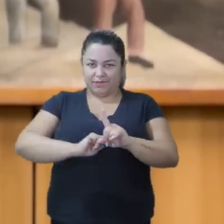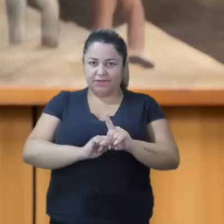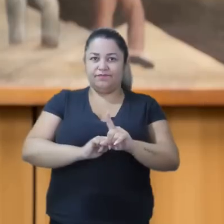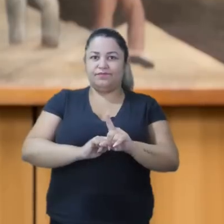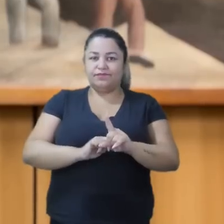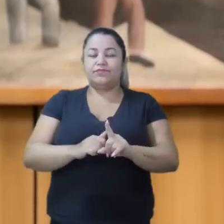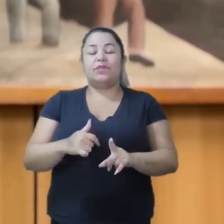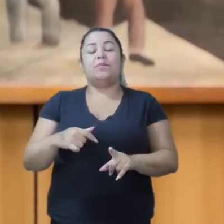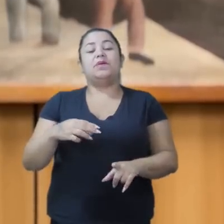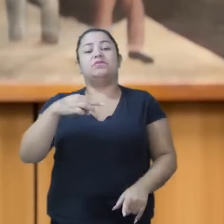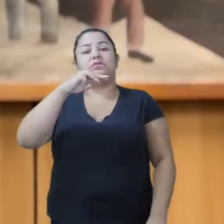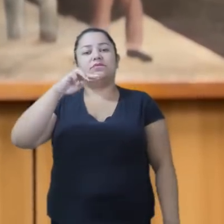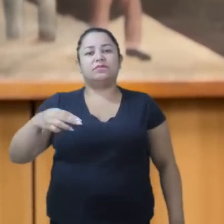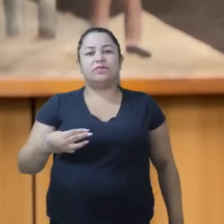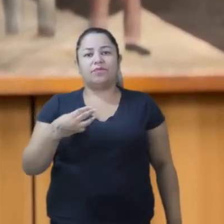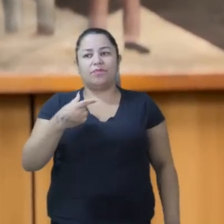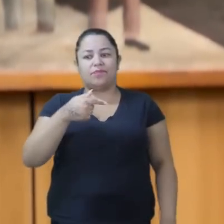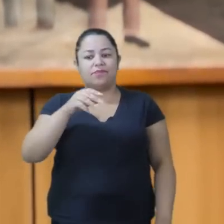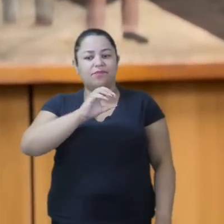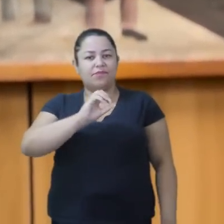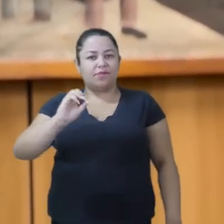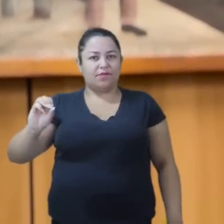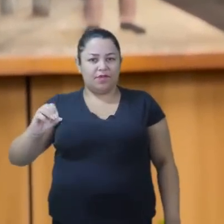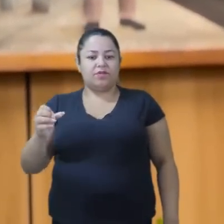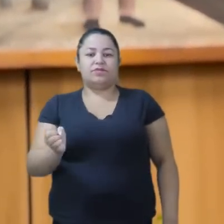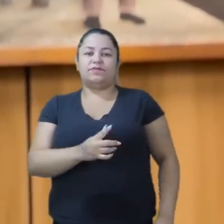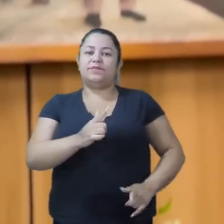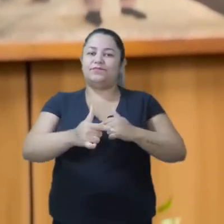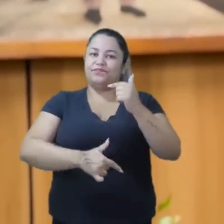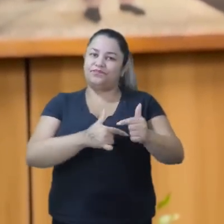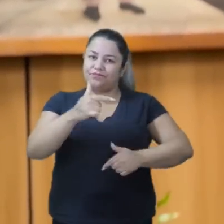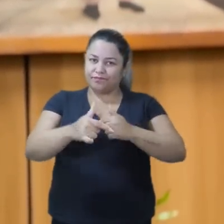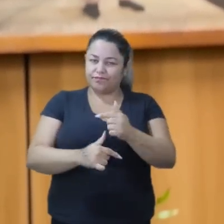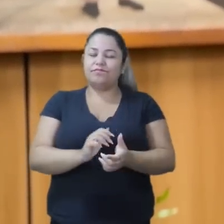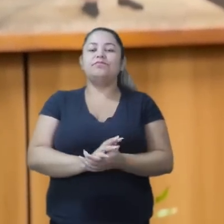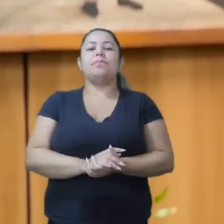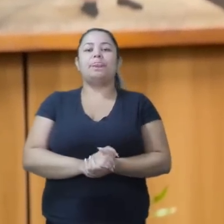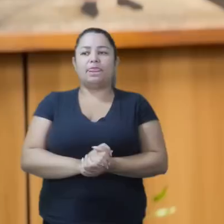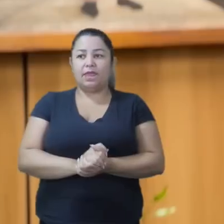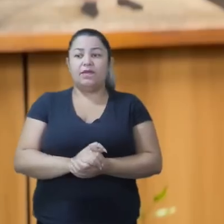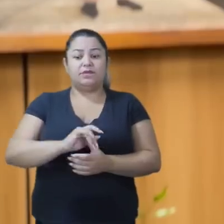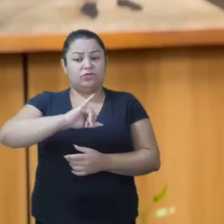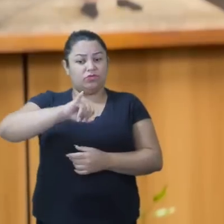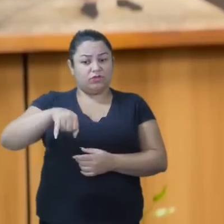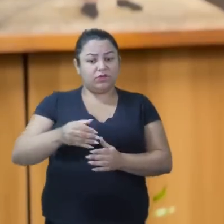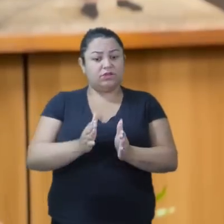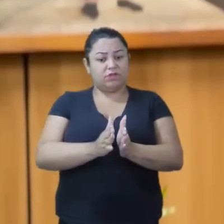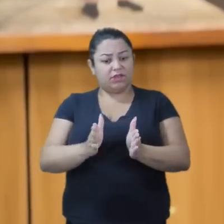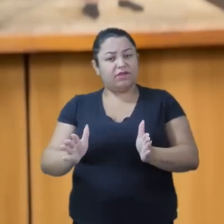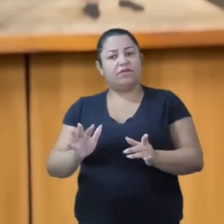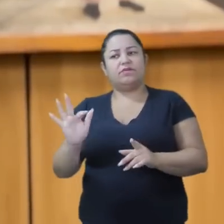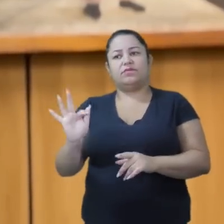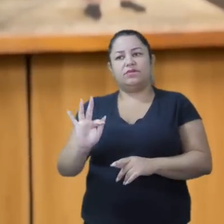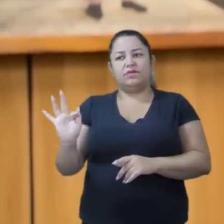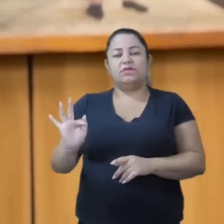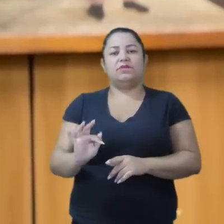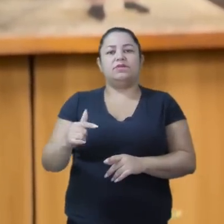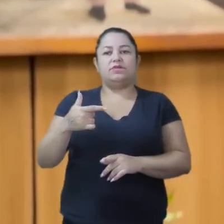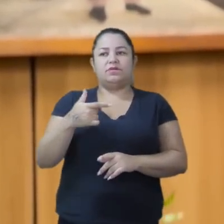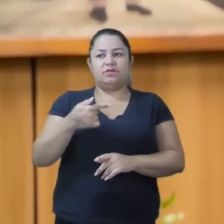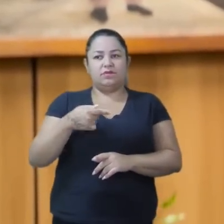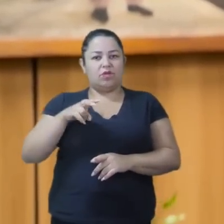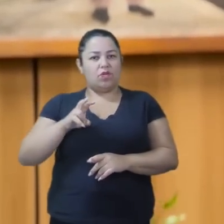de 3.700.000 novos empregos. Janeiro e fevereiro deste ano, mais de 570 mil novos